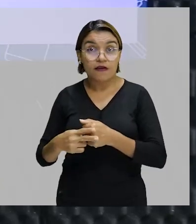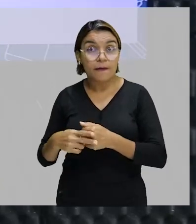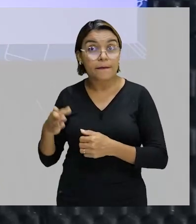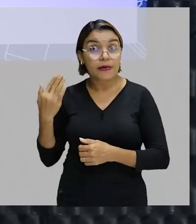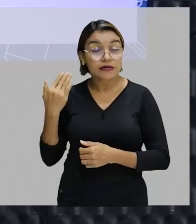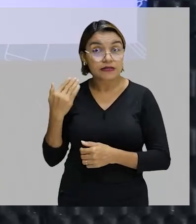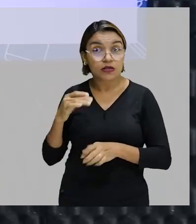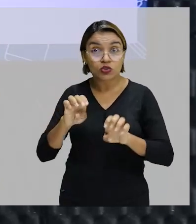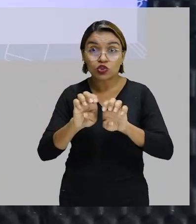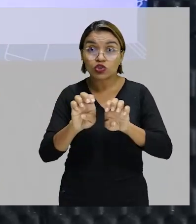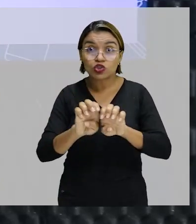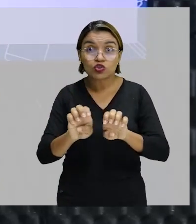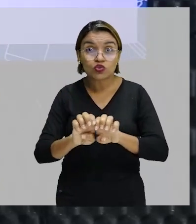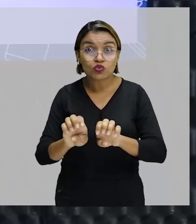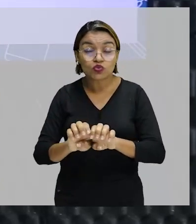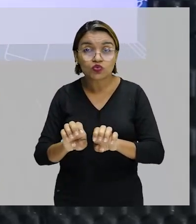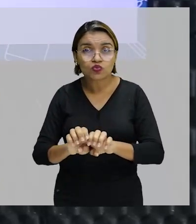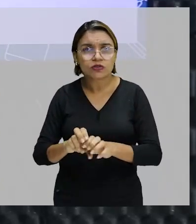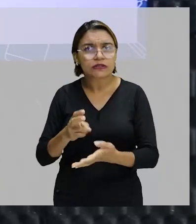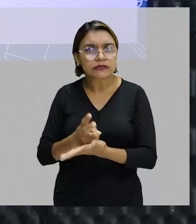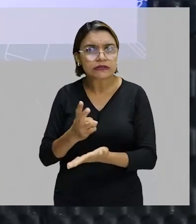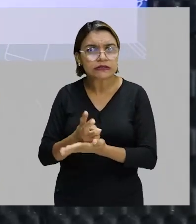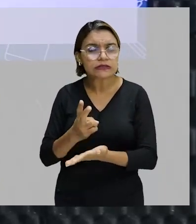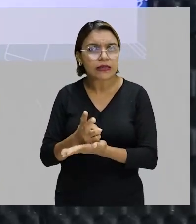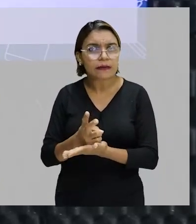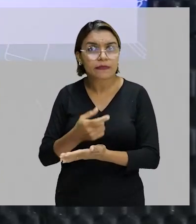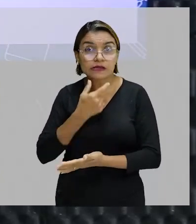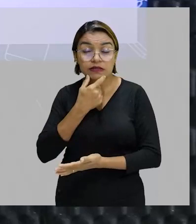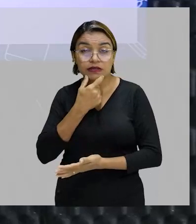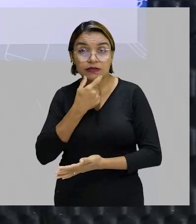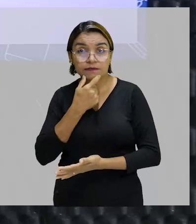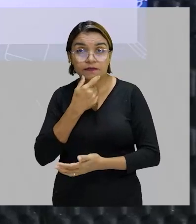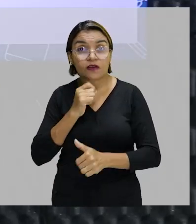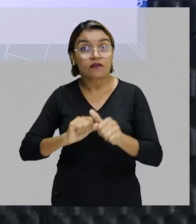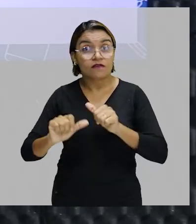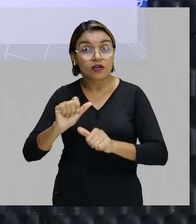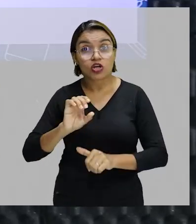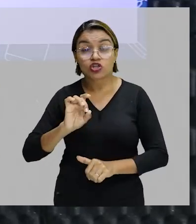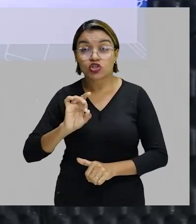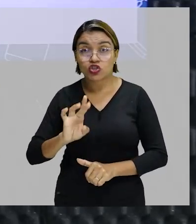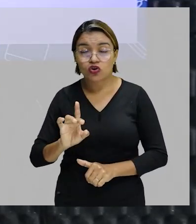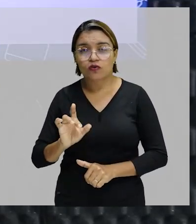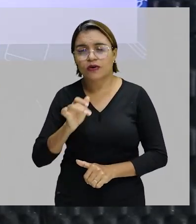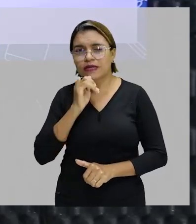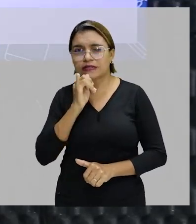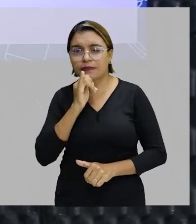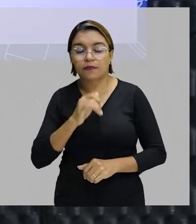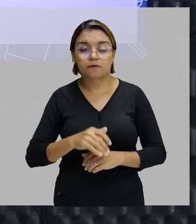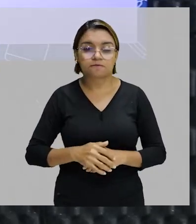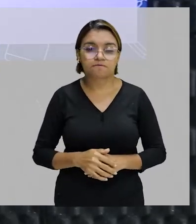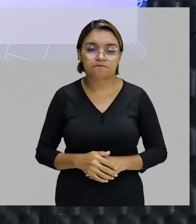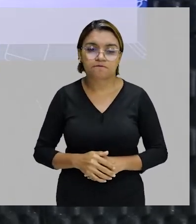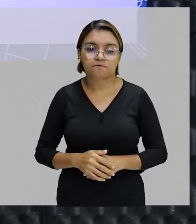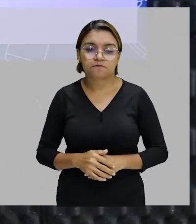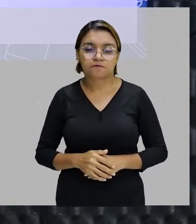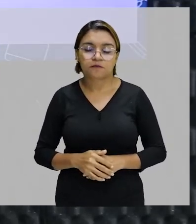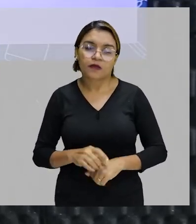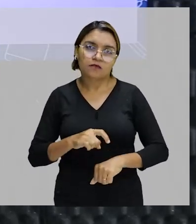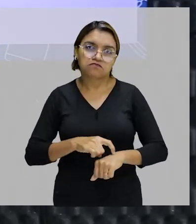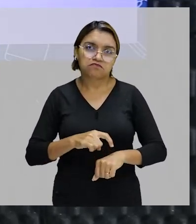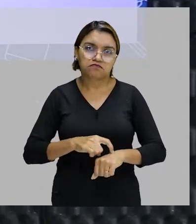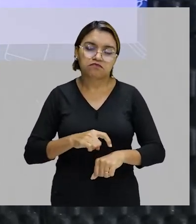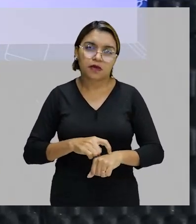praticamente fixas na língua inglesa. O que vai variar é justamente os componentes. Se você tem, por exemplo, um